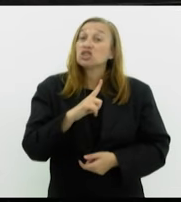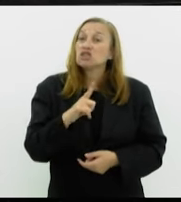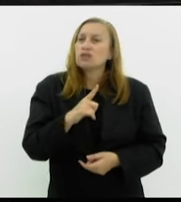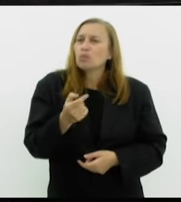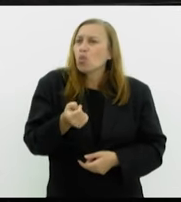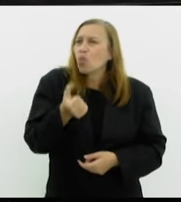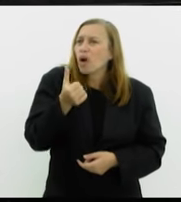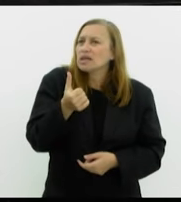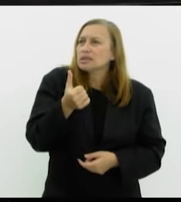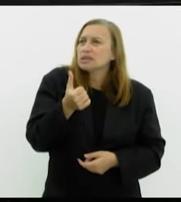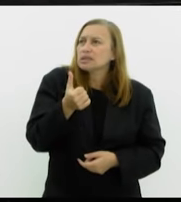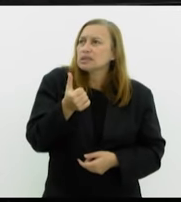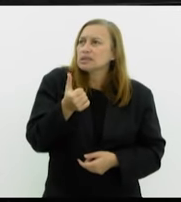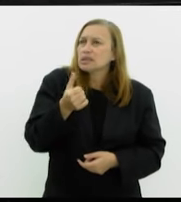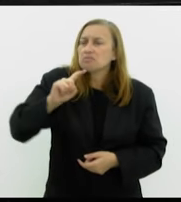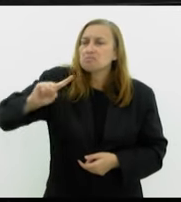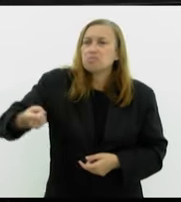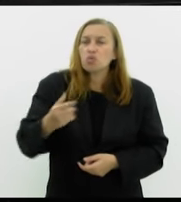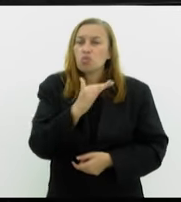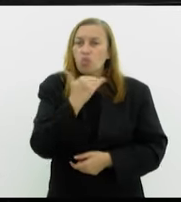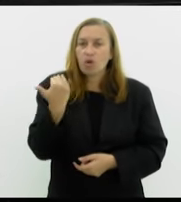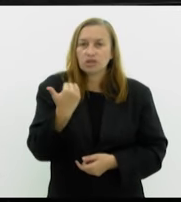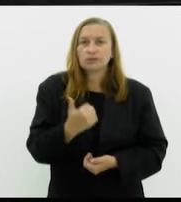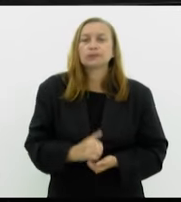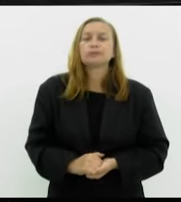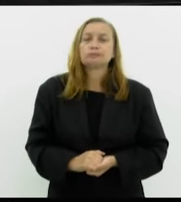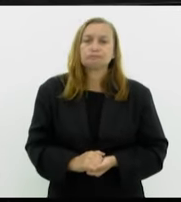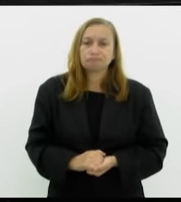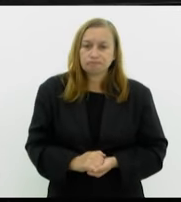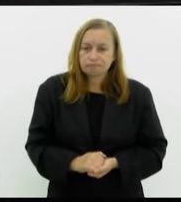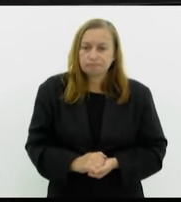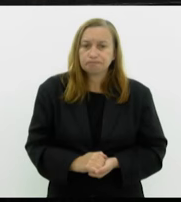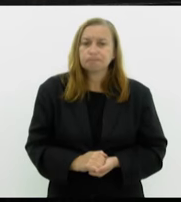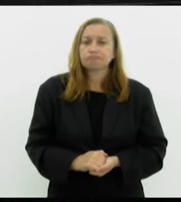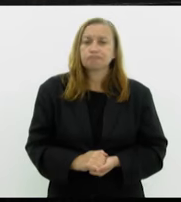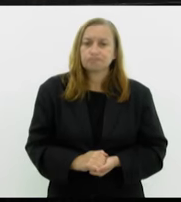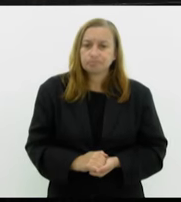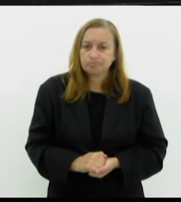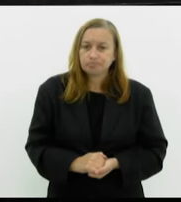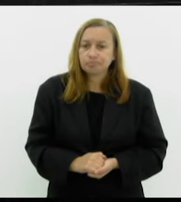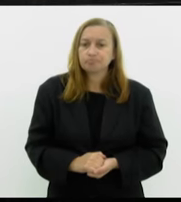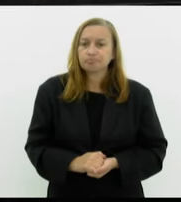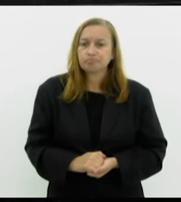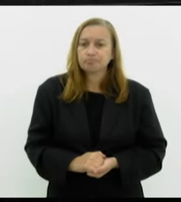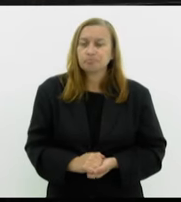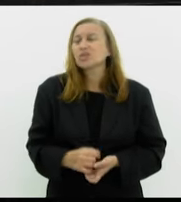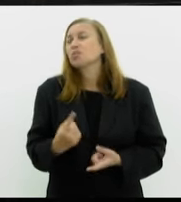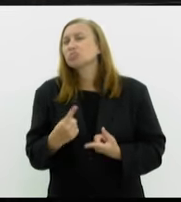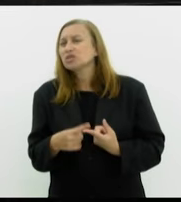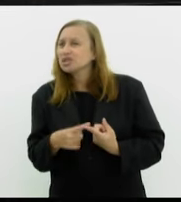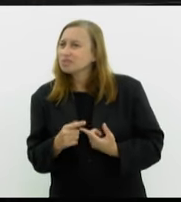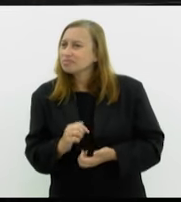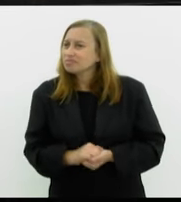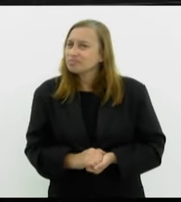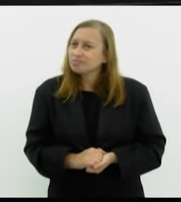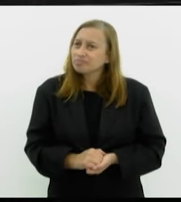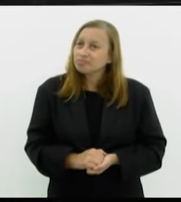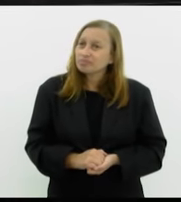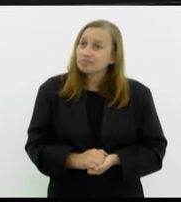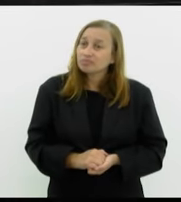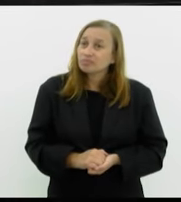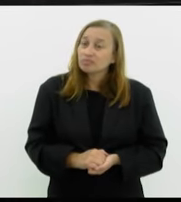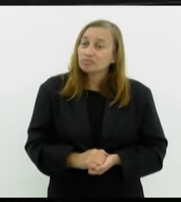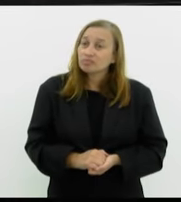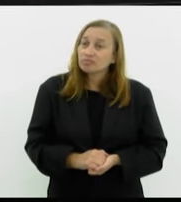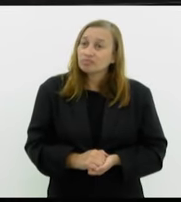quase 1.000 mortos. Quase 1.000 mortos. Por quê? Porque não é